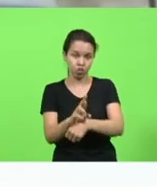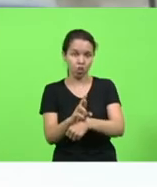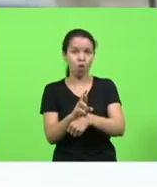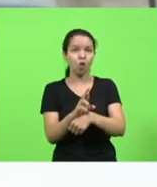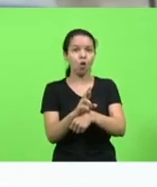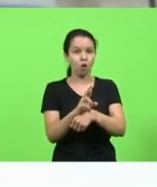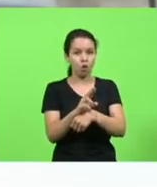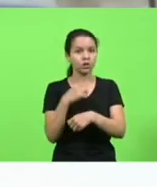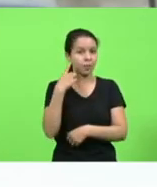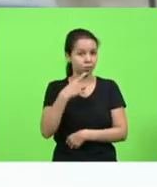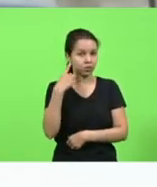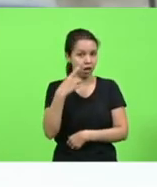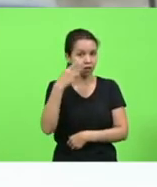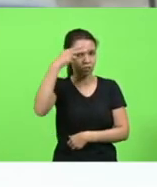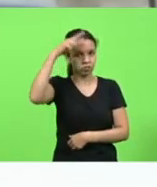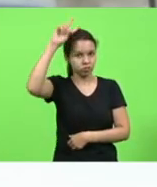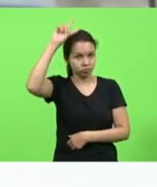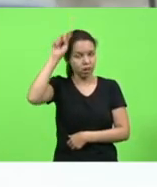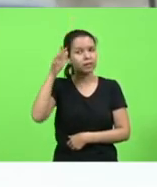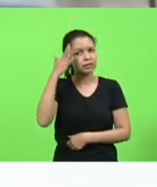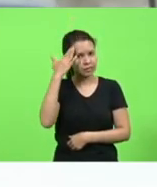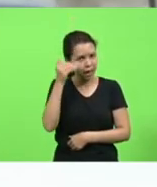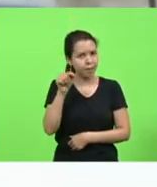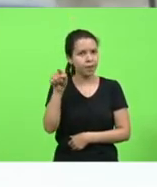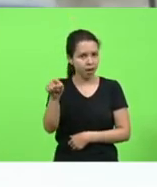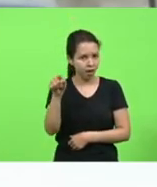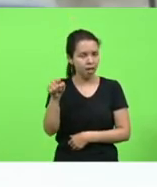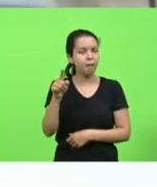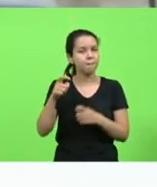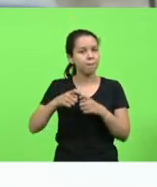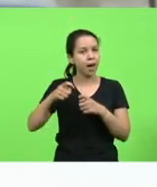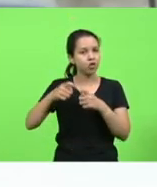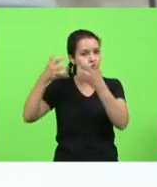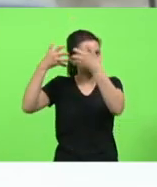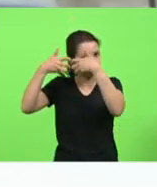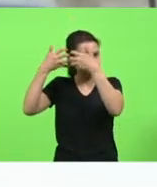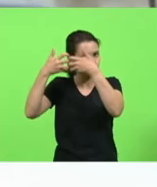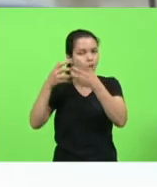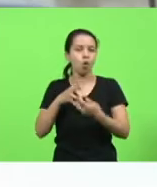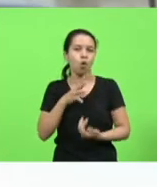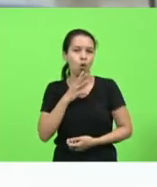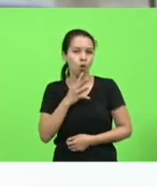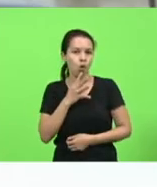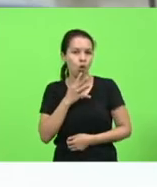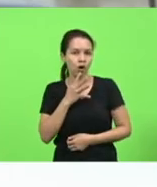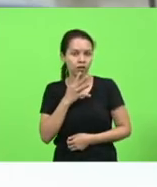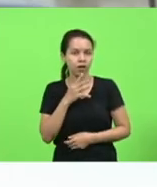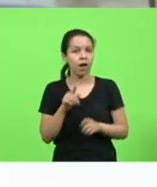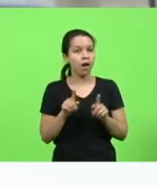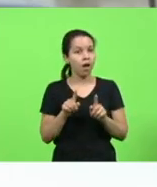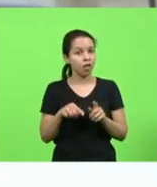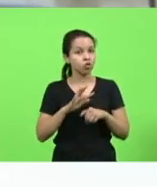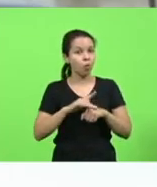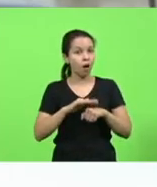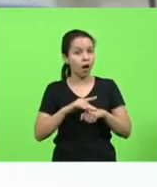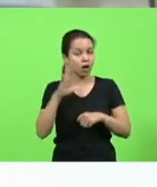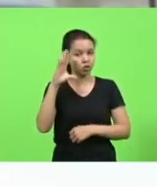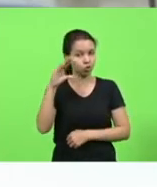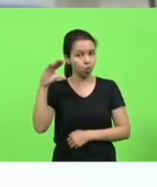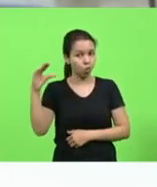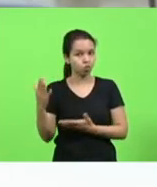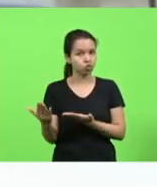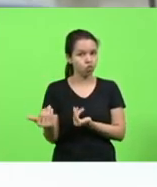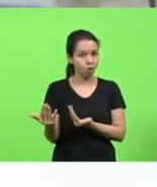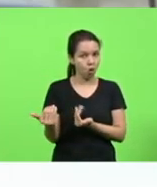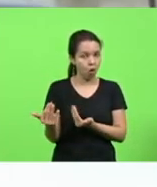o médico que atende todos os pacientes. E, assim, é uma doença de adultos jovens, uma doença que impacta